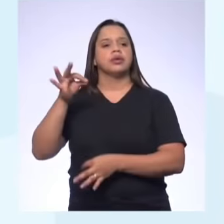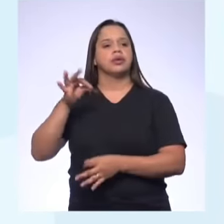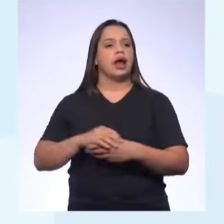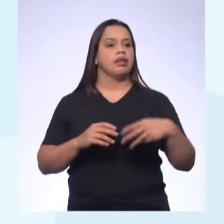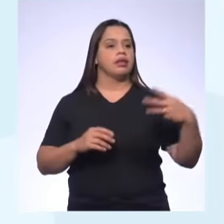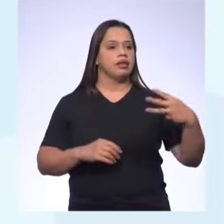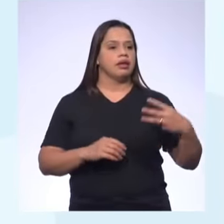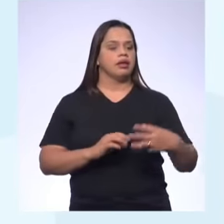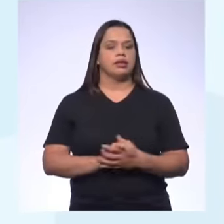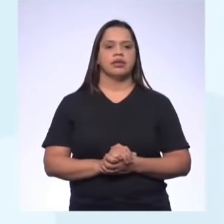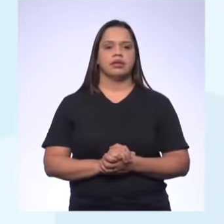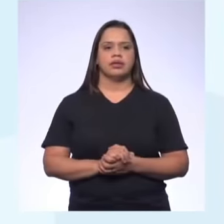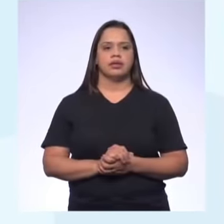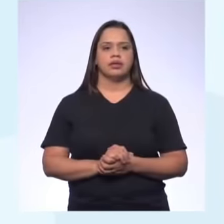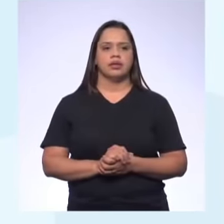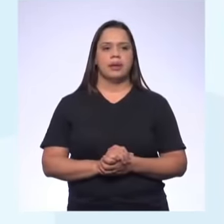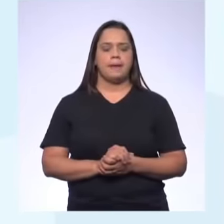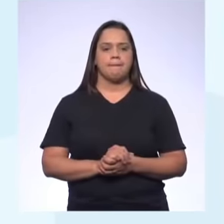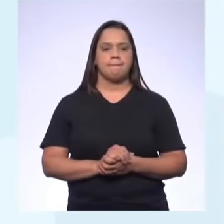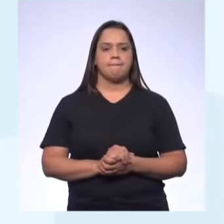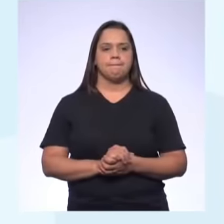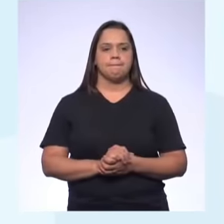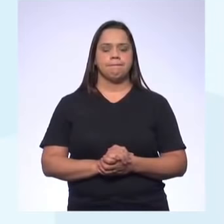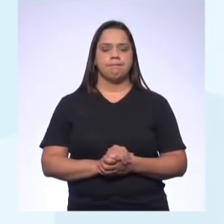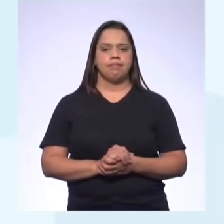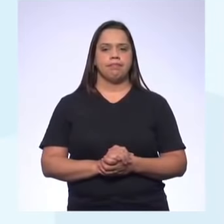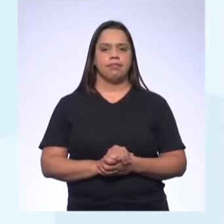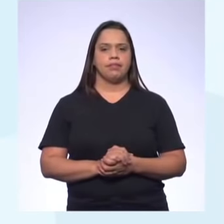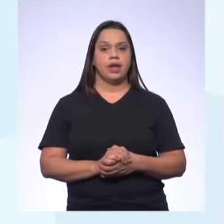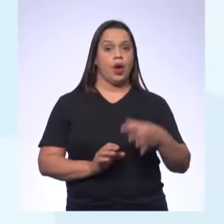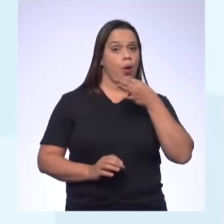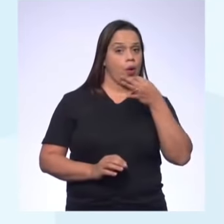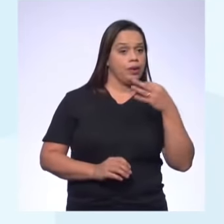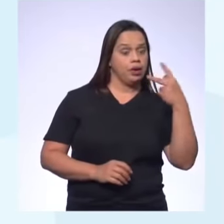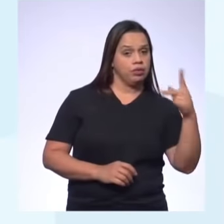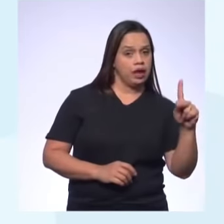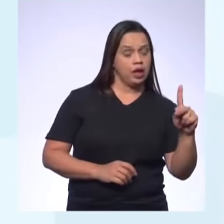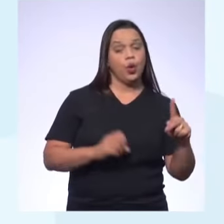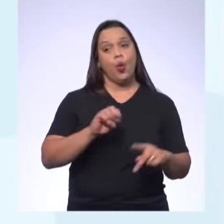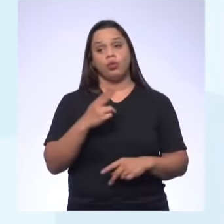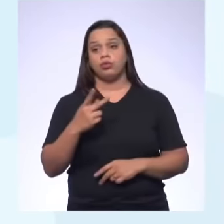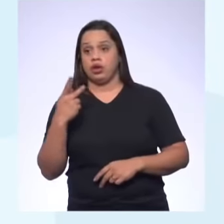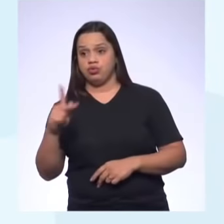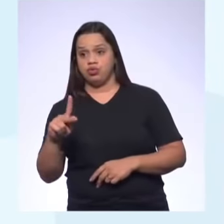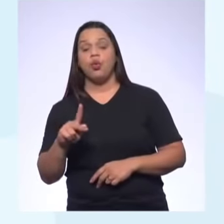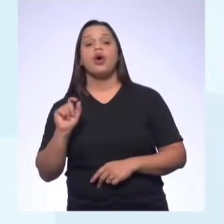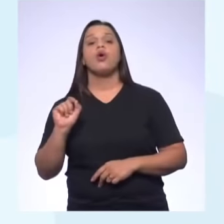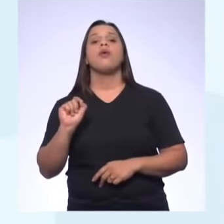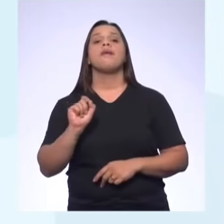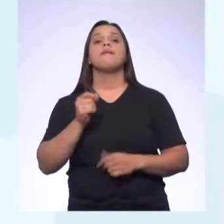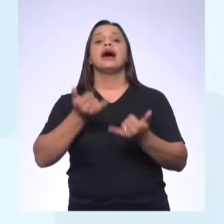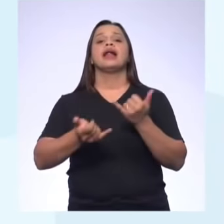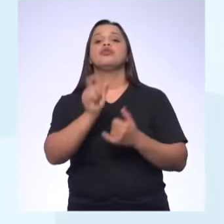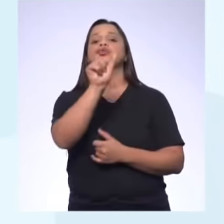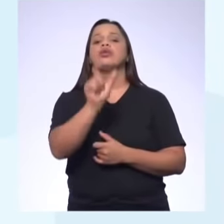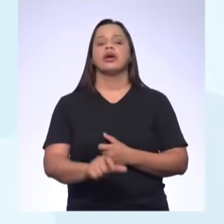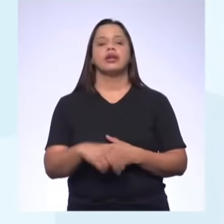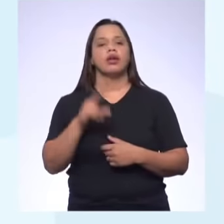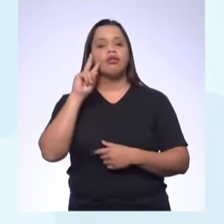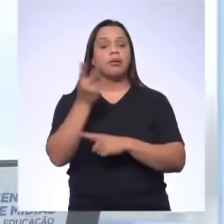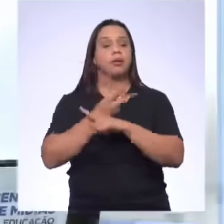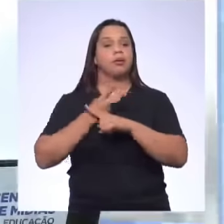does he look like? Na opinião dele, ou em sua opinião, com quem ele se parece? Então, procura a palavra look like lá no texto, que